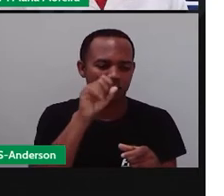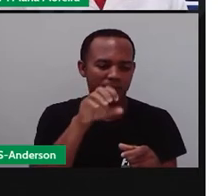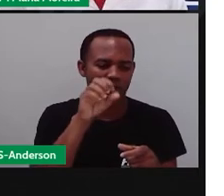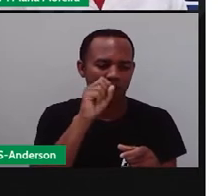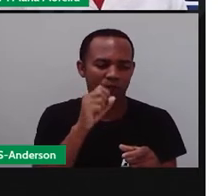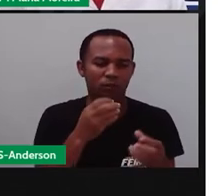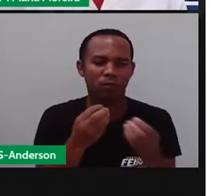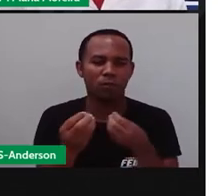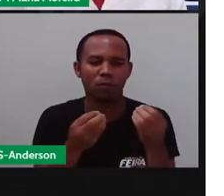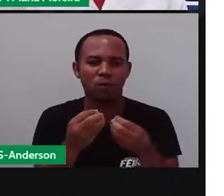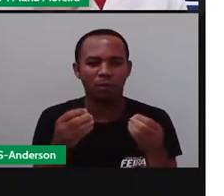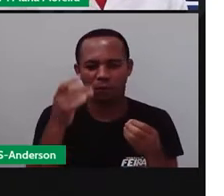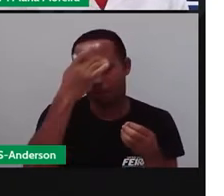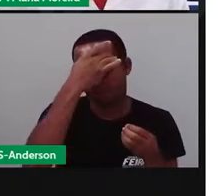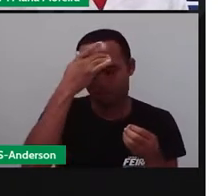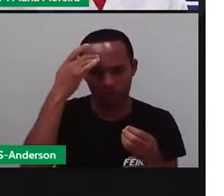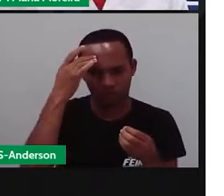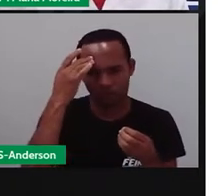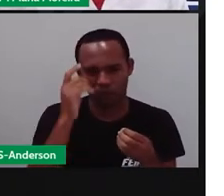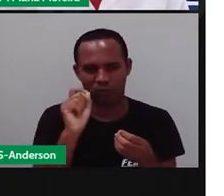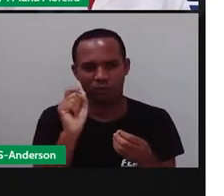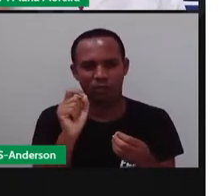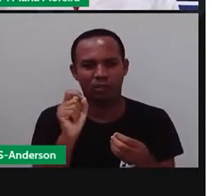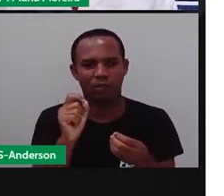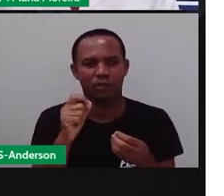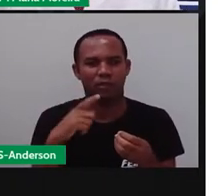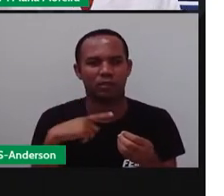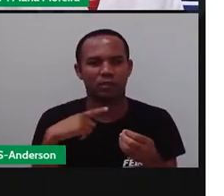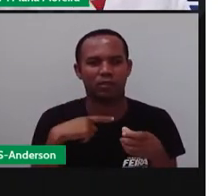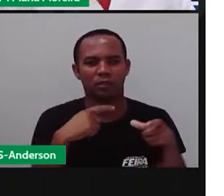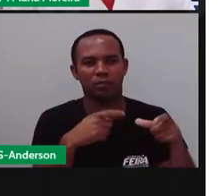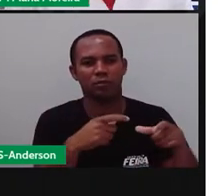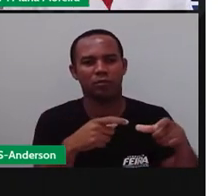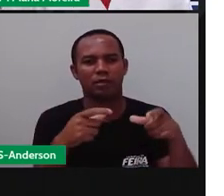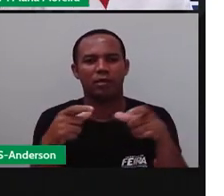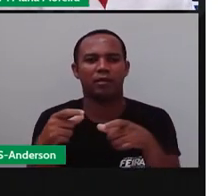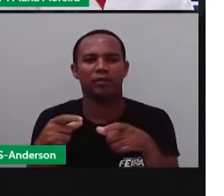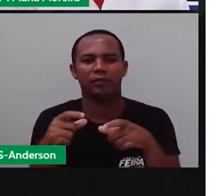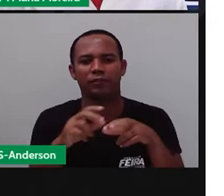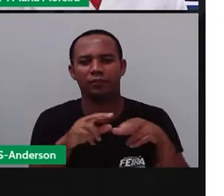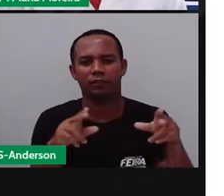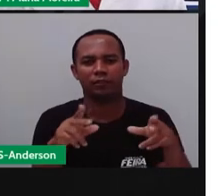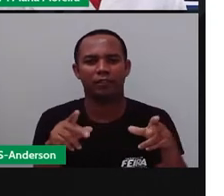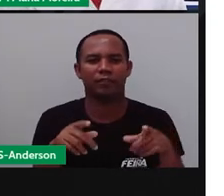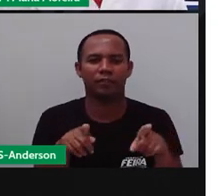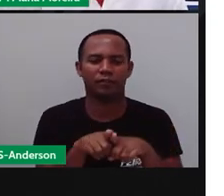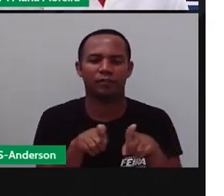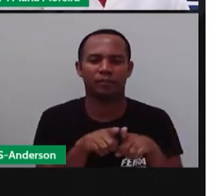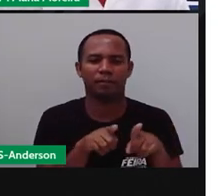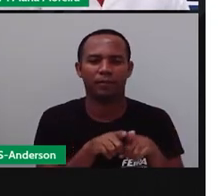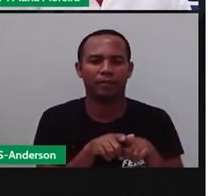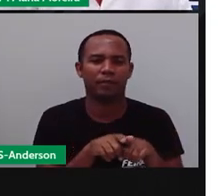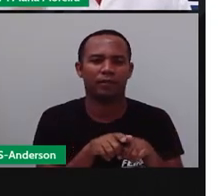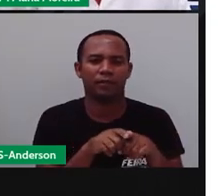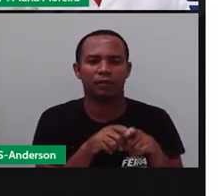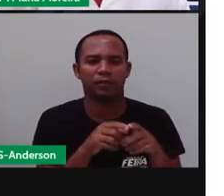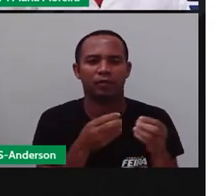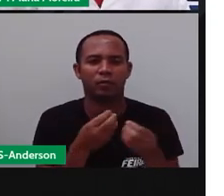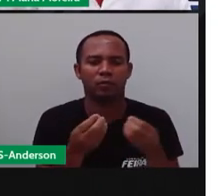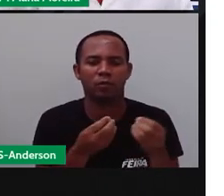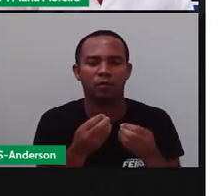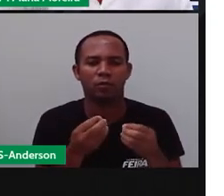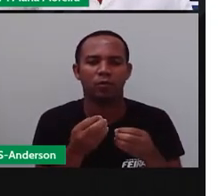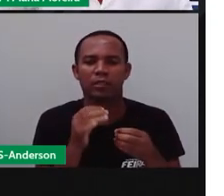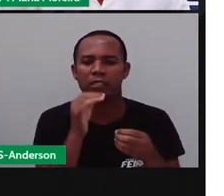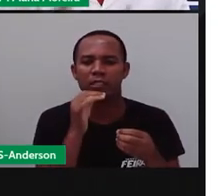produzem, né, as pessoas, conduzem as pessoas a tempo e lugares definidos, mesmo que presencialmente se esteja em um tempo,